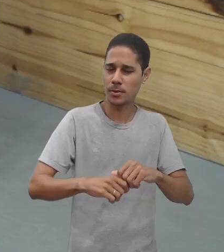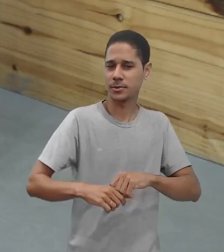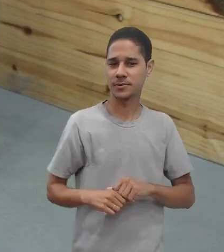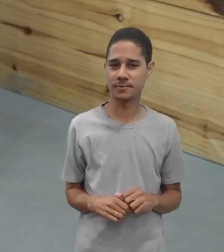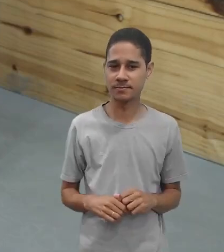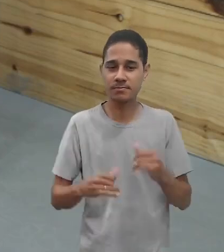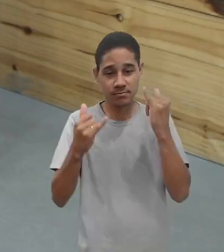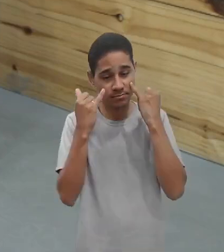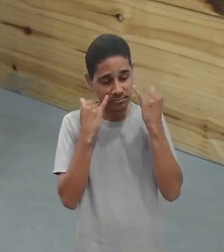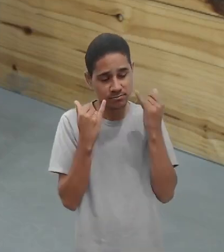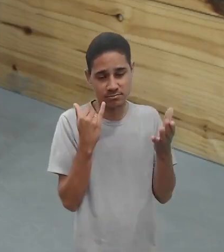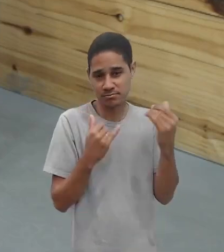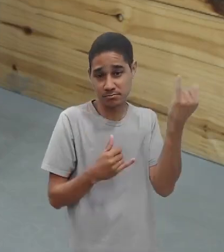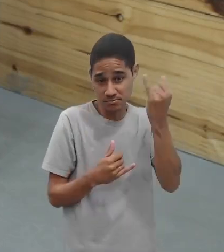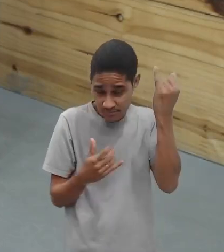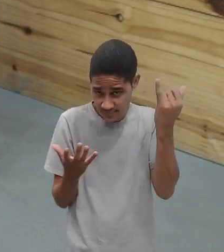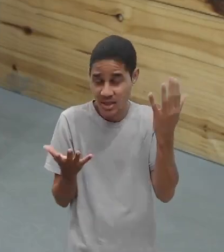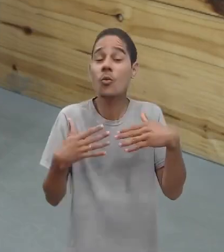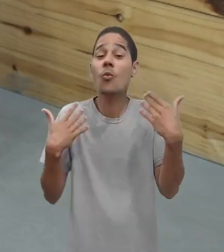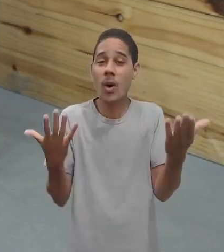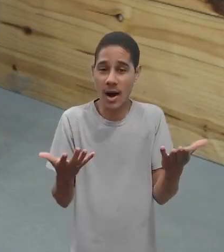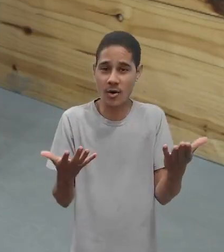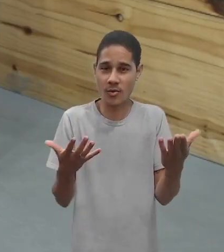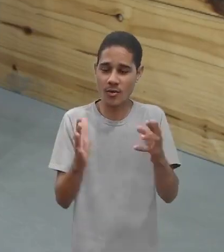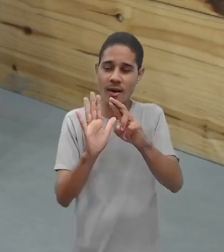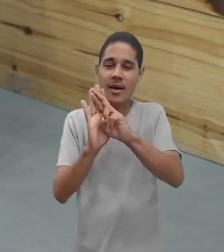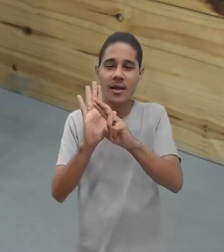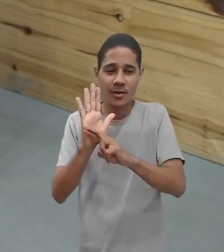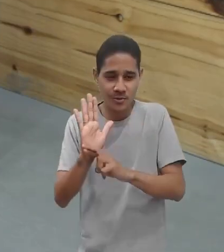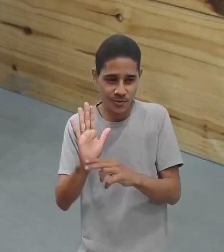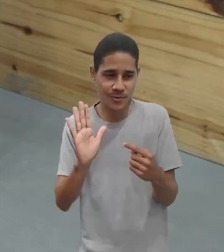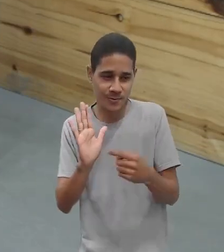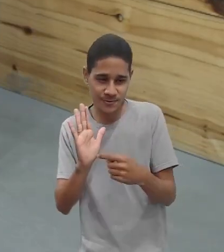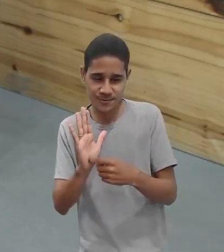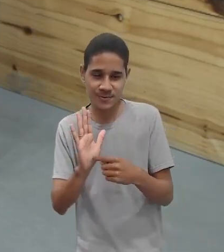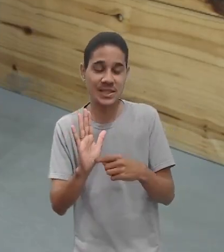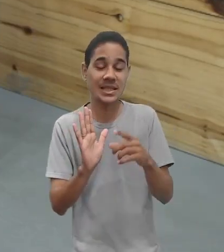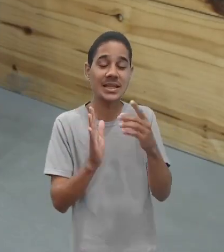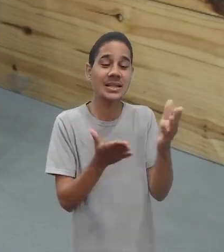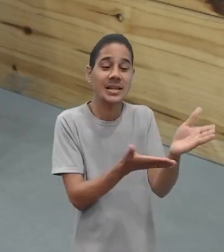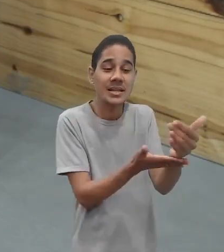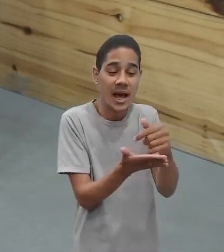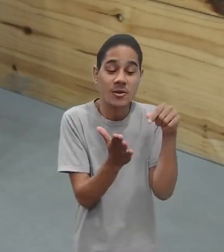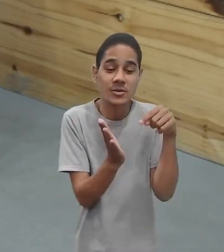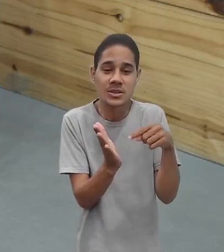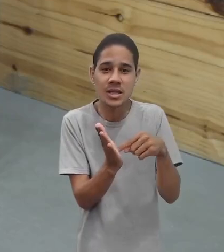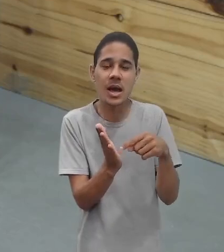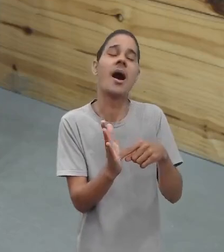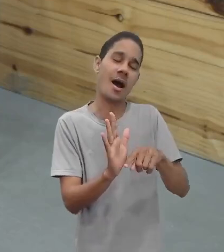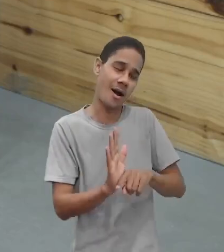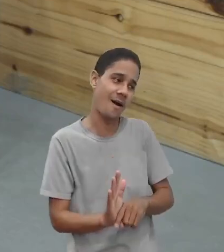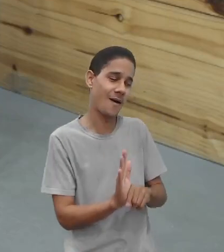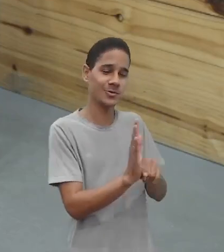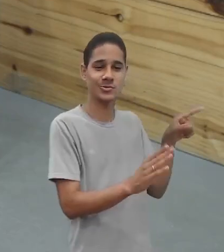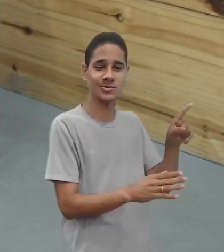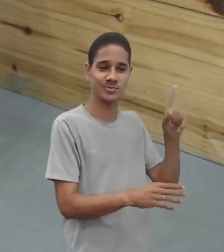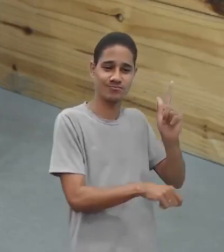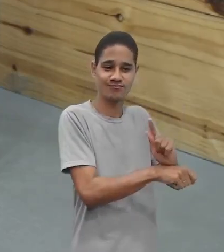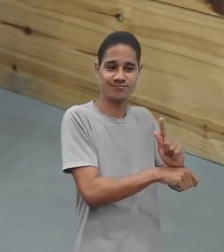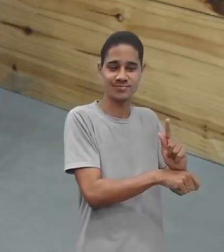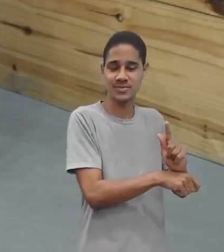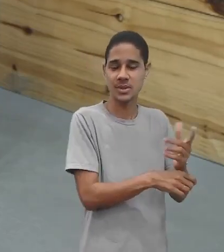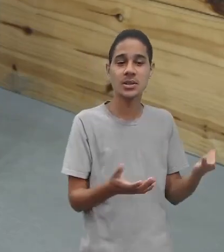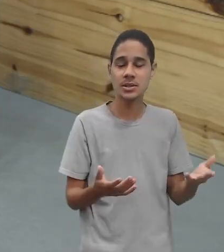são importantes? Tem que ser definido. Né? Quais são os relatórios? Quais são os dados, né, que vai dar subsídio para o gestor?